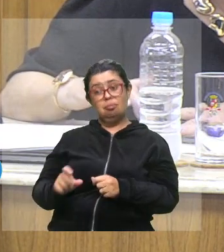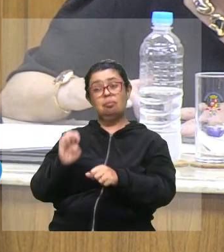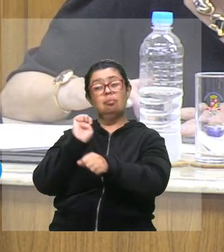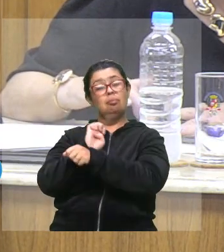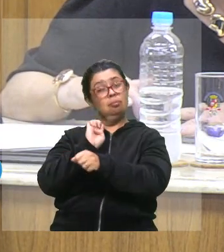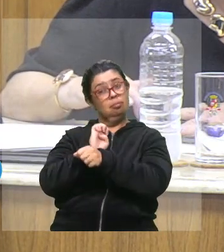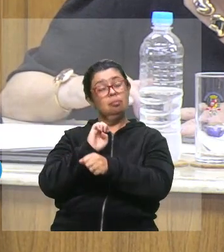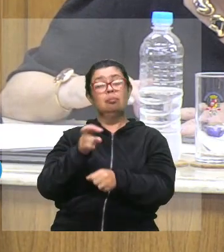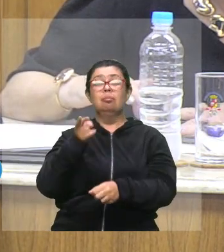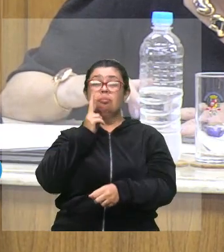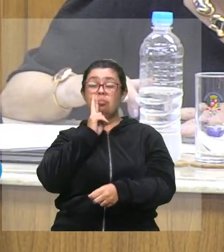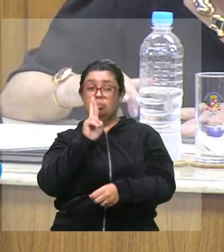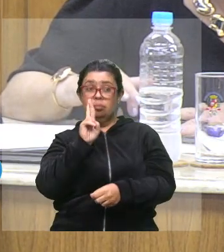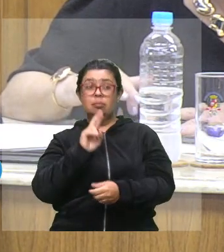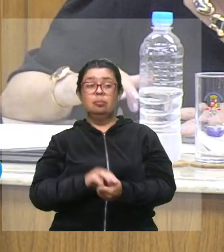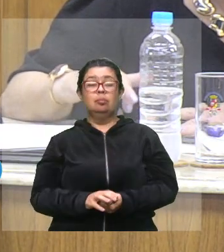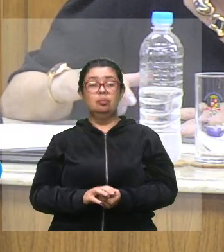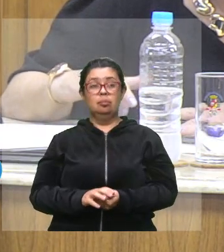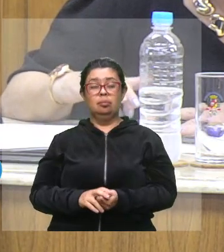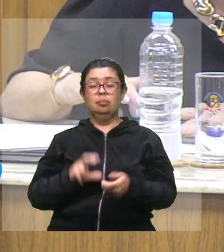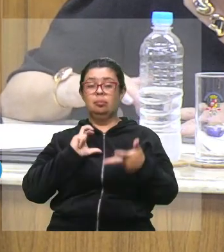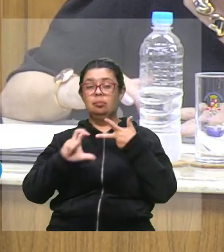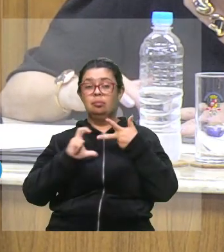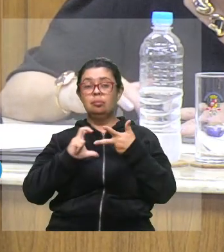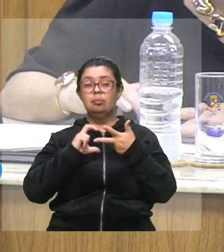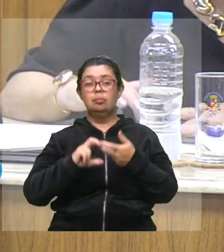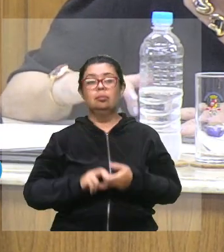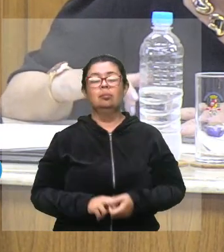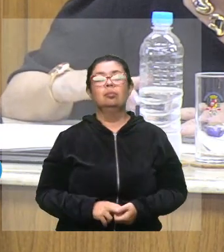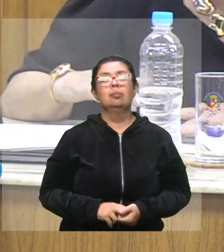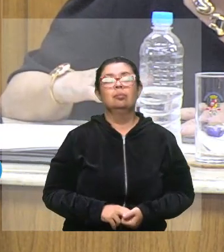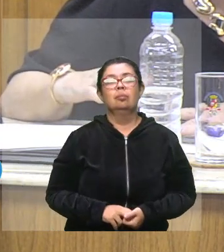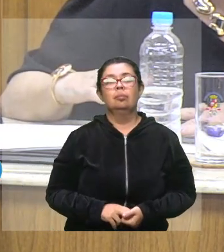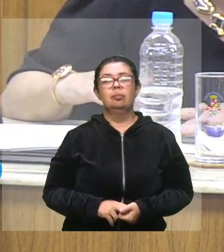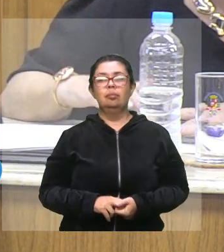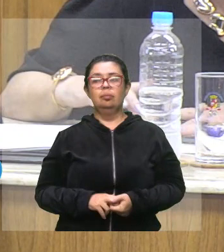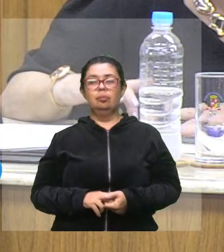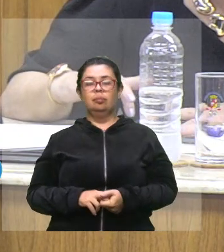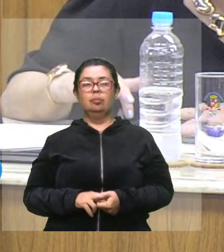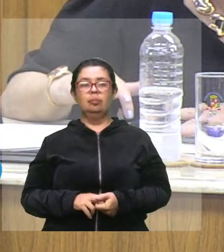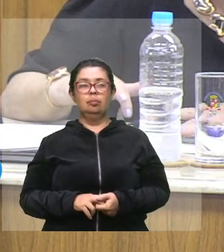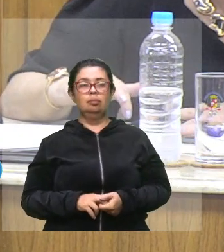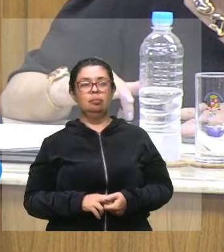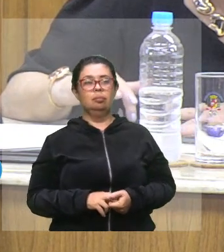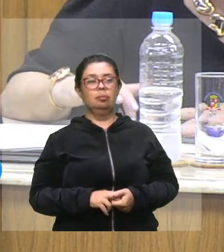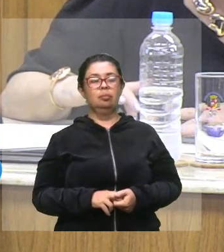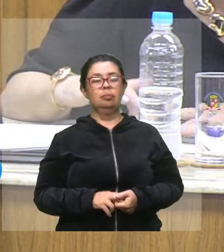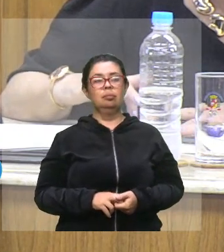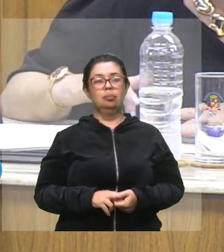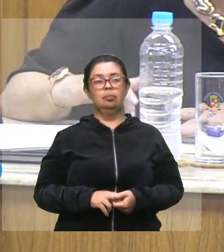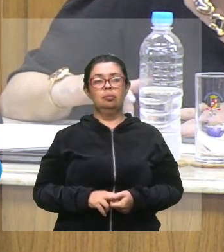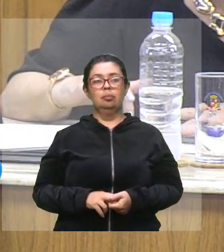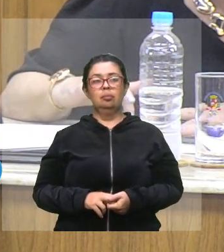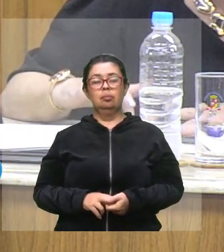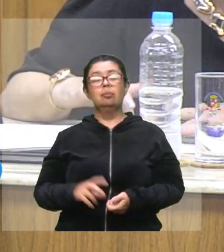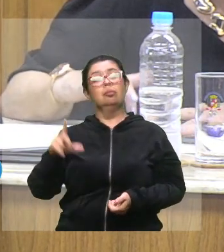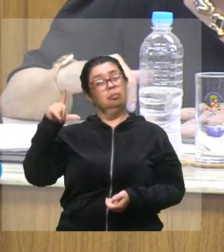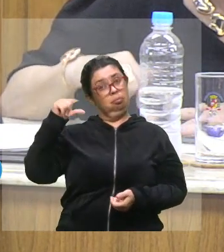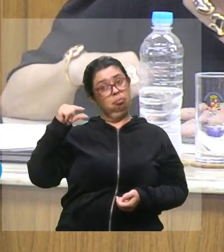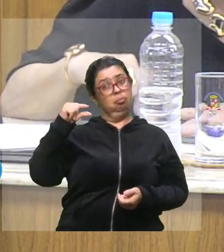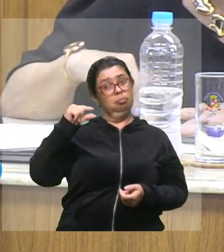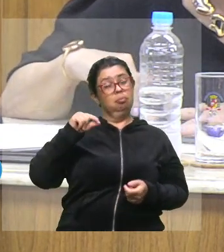uma resposta pronta do Poder Executivo para que possa, pelo menos, diminuir a